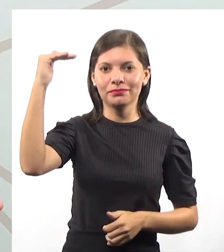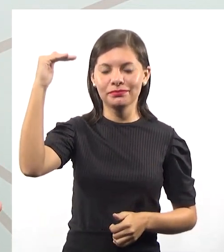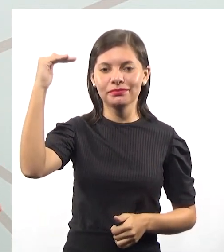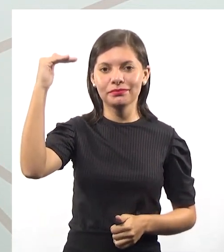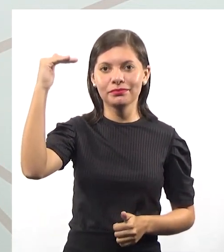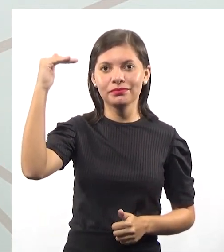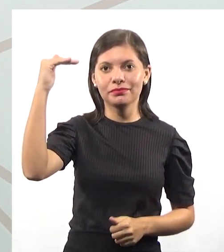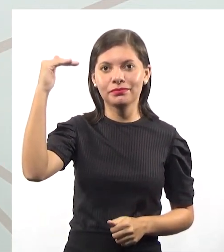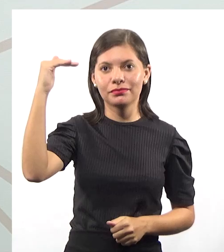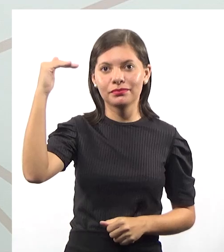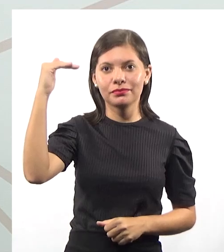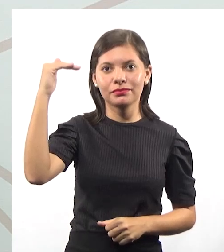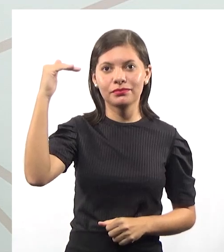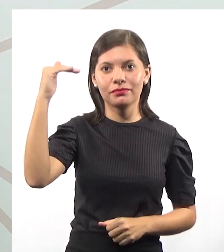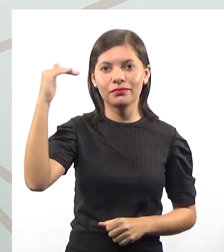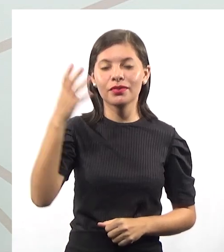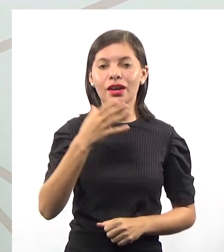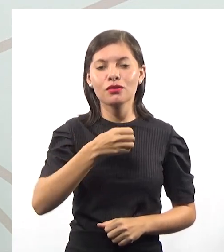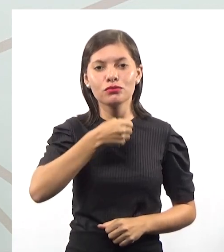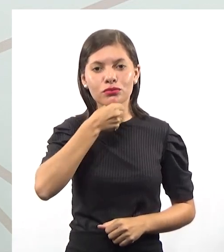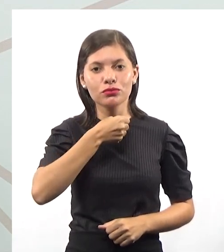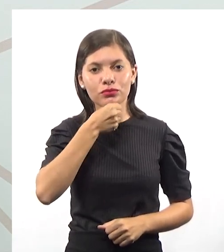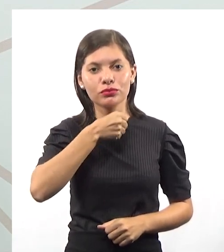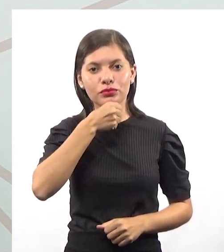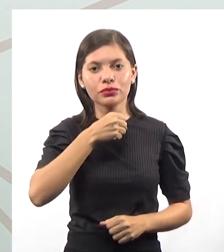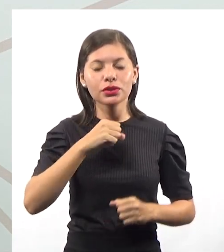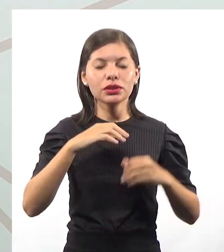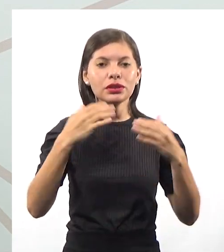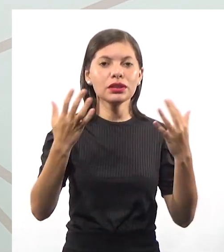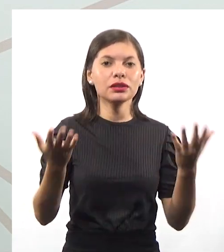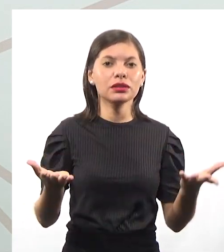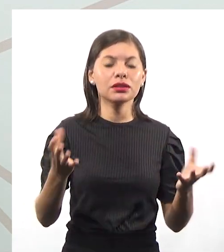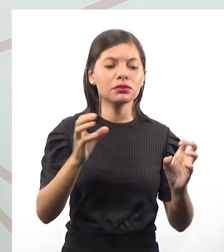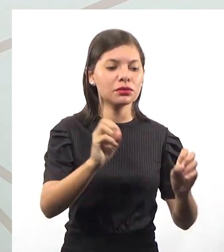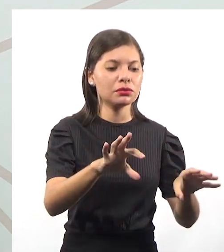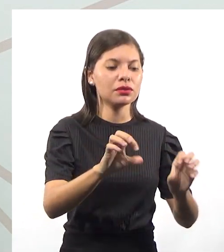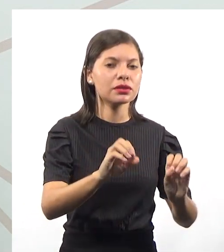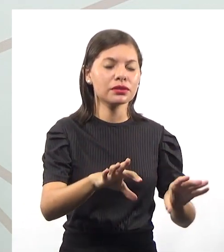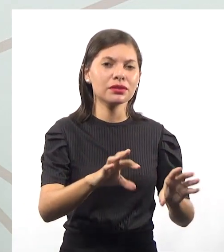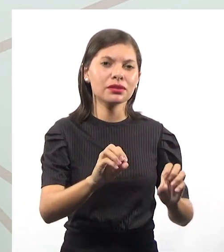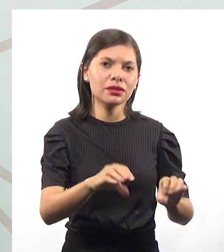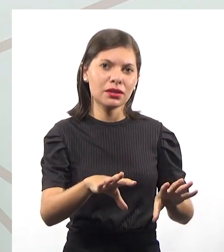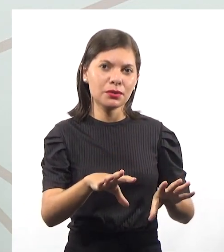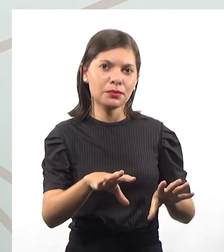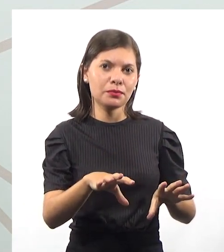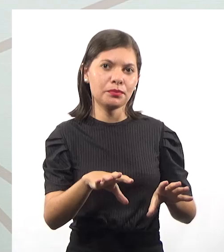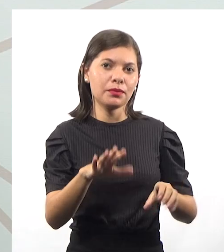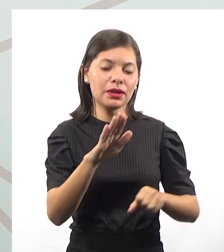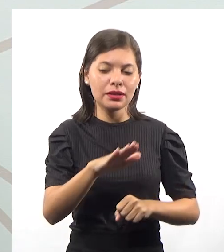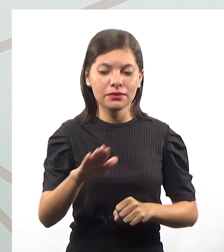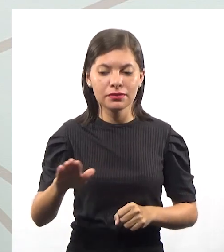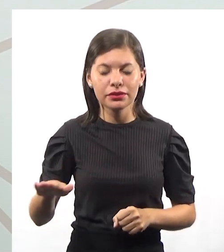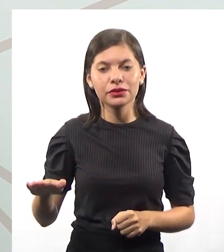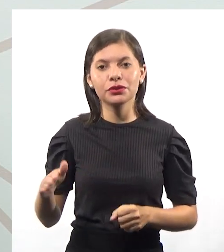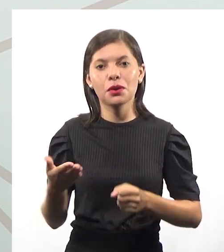na fase adulta e na fase já idosa. Então, a educação